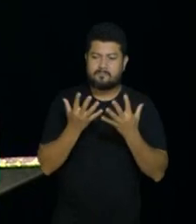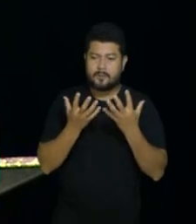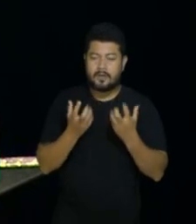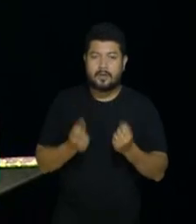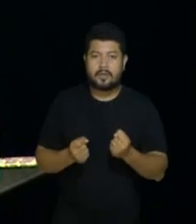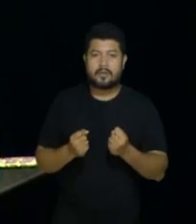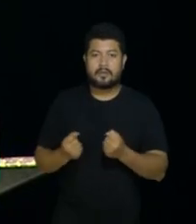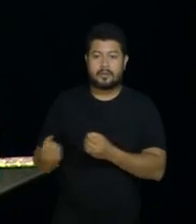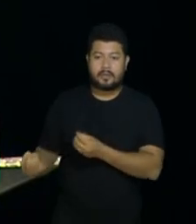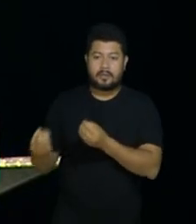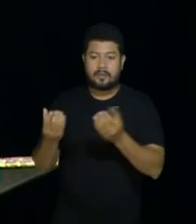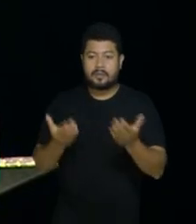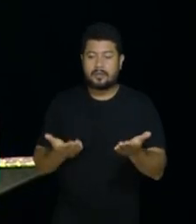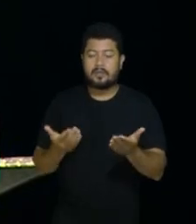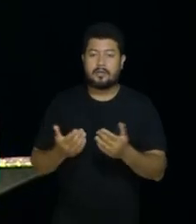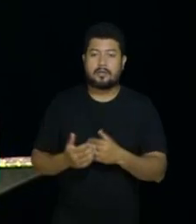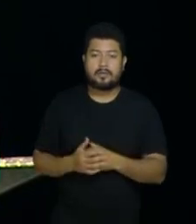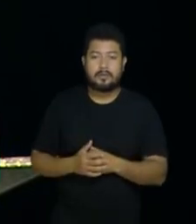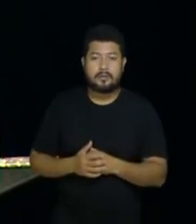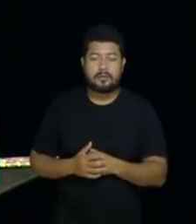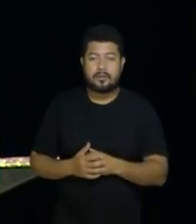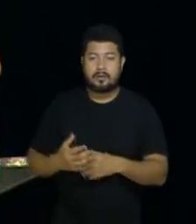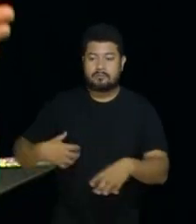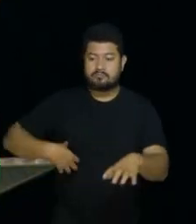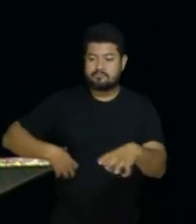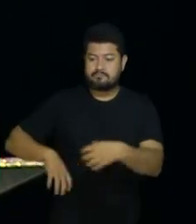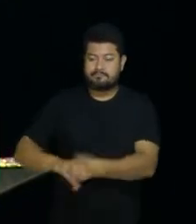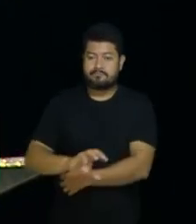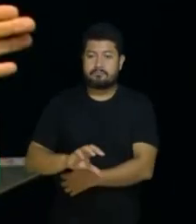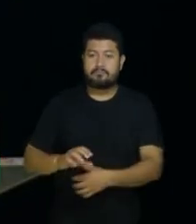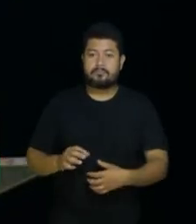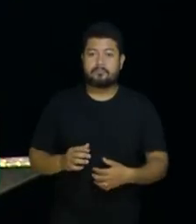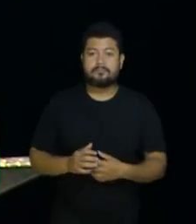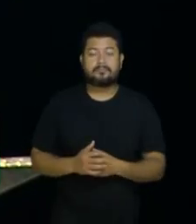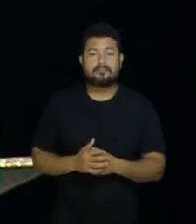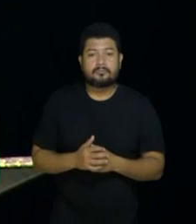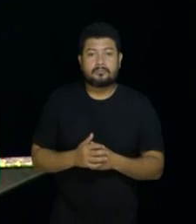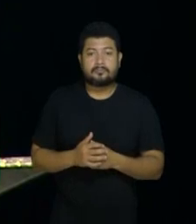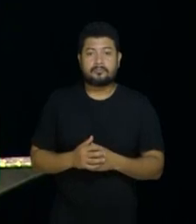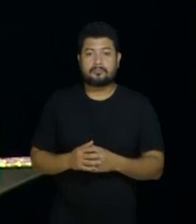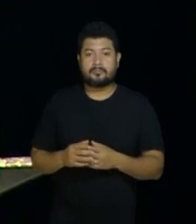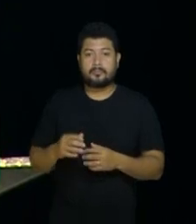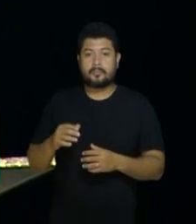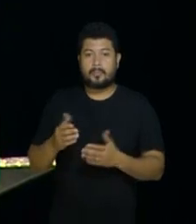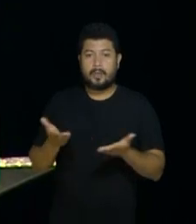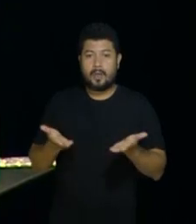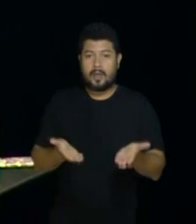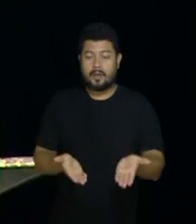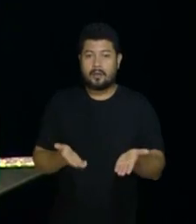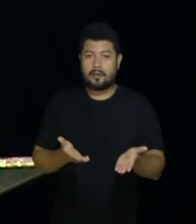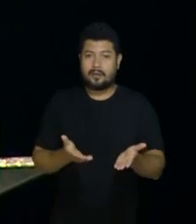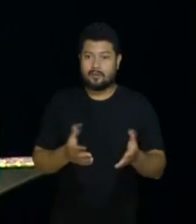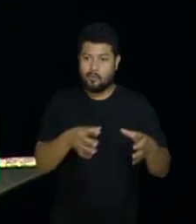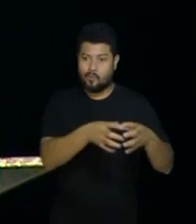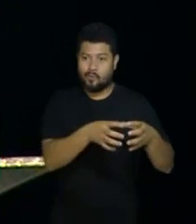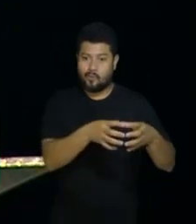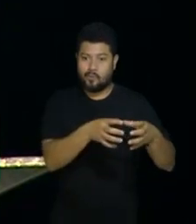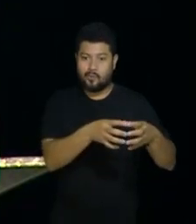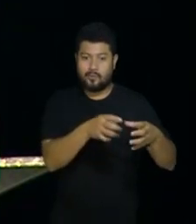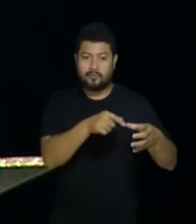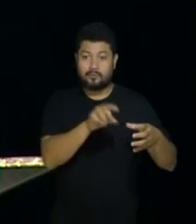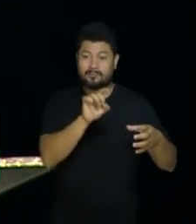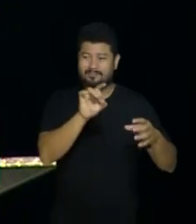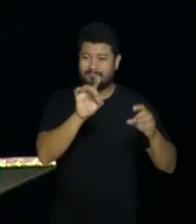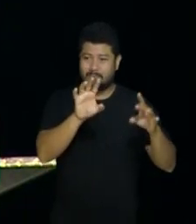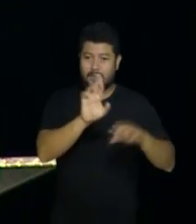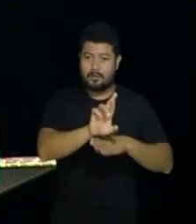outras pessoas. A grande maioria dos transplantes, nos esclarecia hoje a equipe, especialmente o doutor Luiz Cláudio,